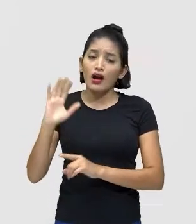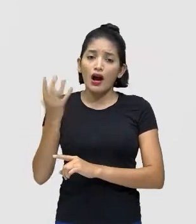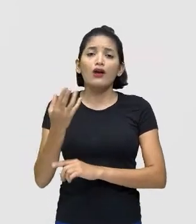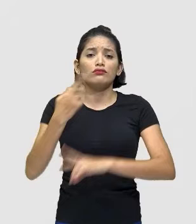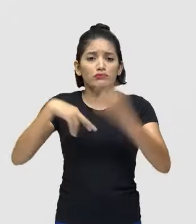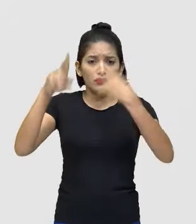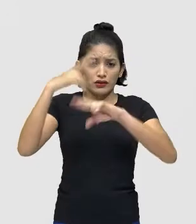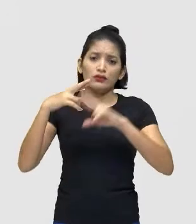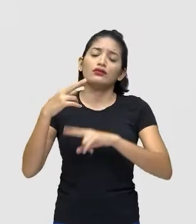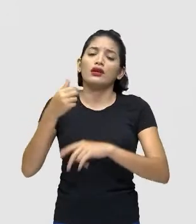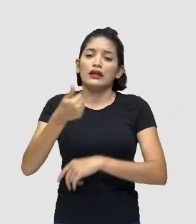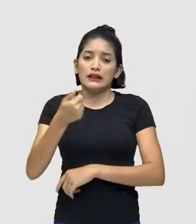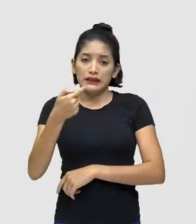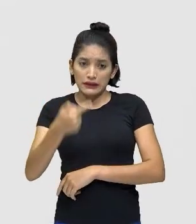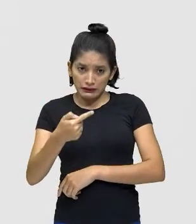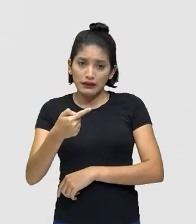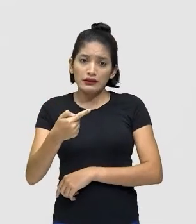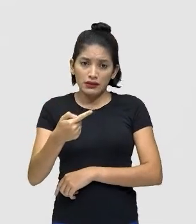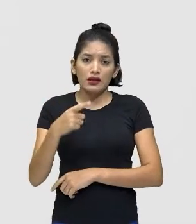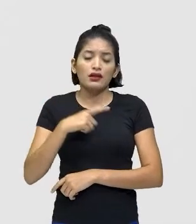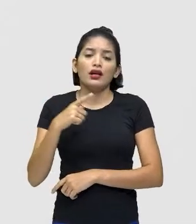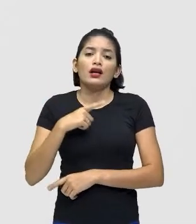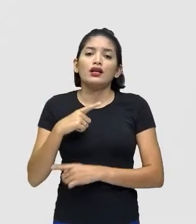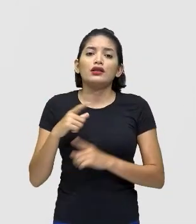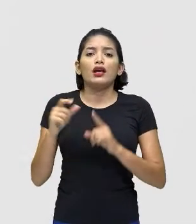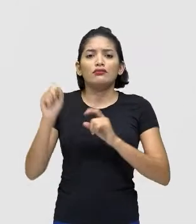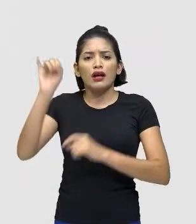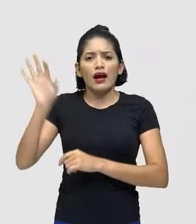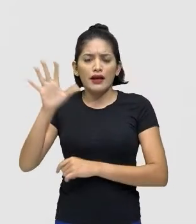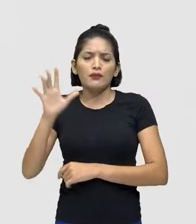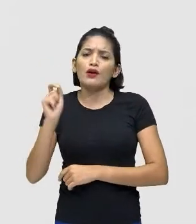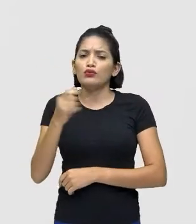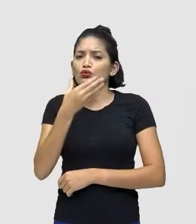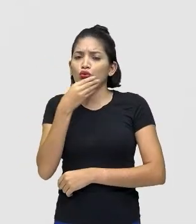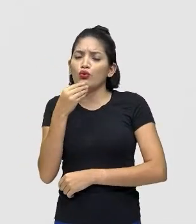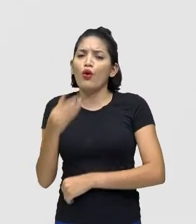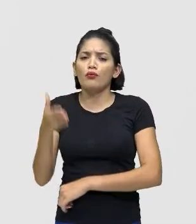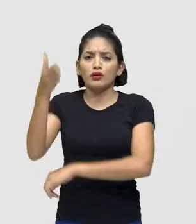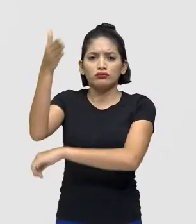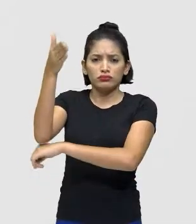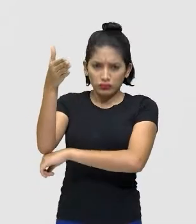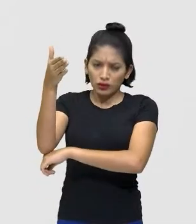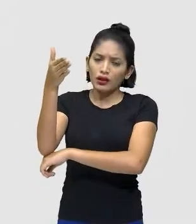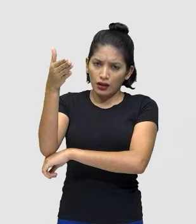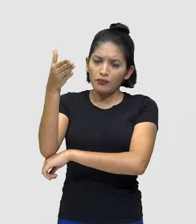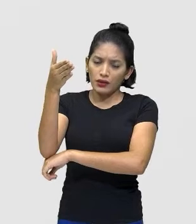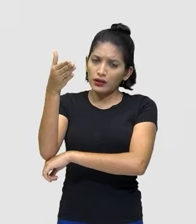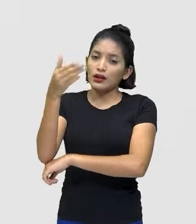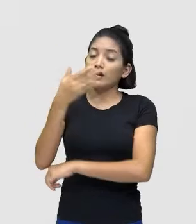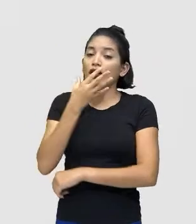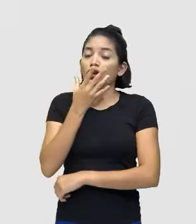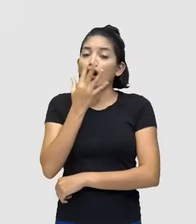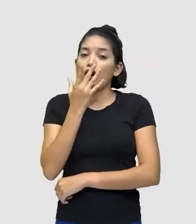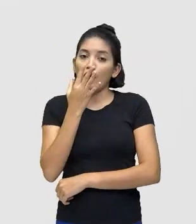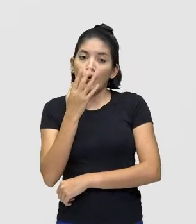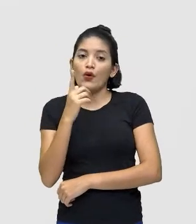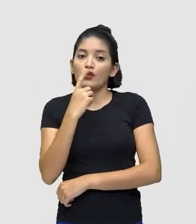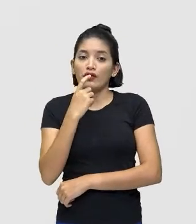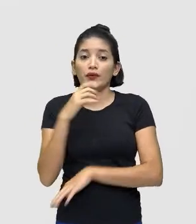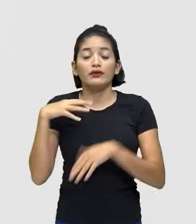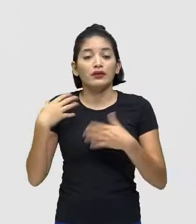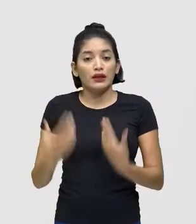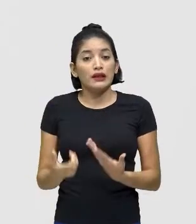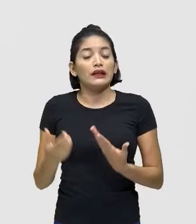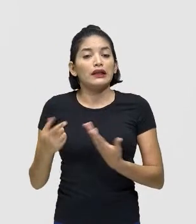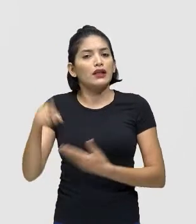e tem no seu centro a figura de um proletário segurando uma bandeira pintada na cor vermelha. A partir da leitura do quadro e